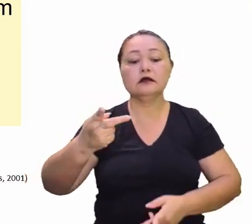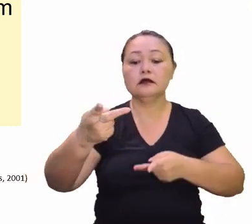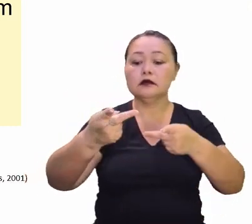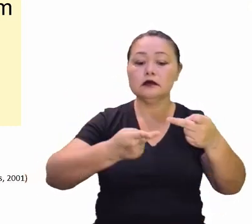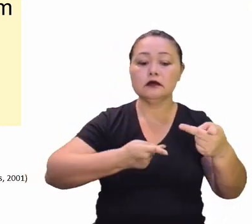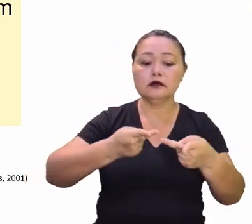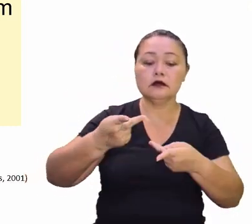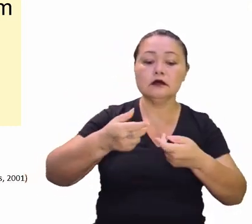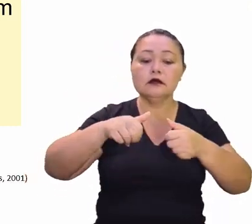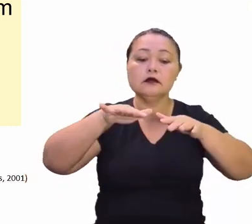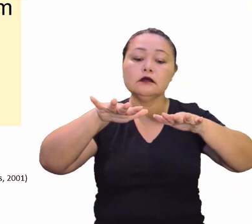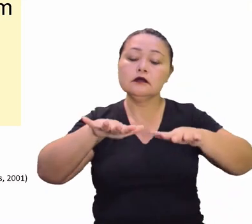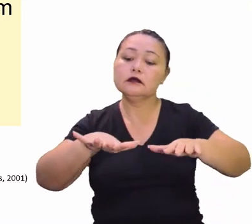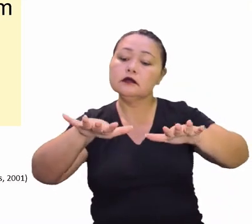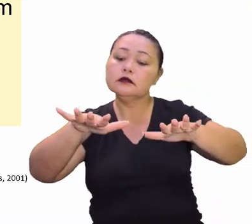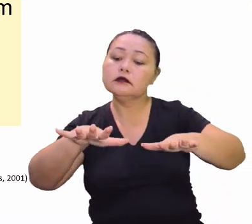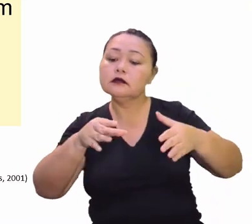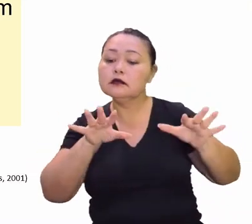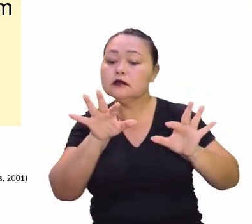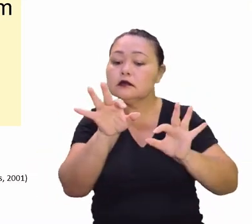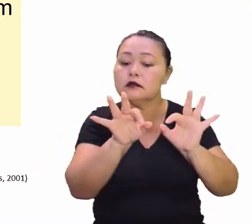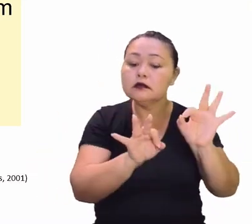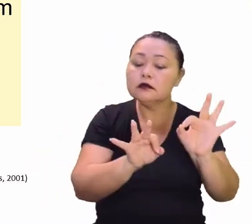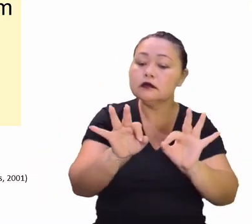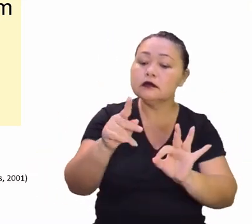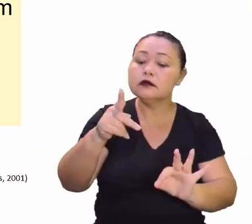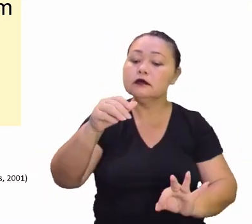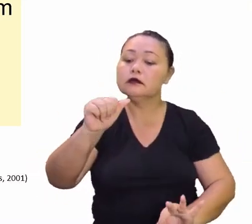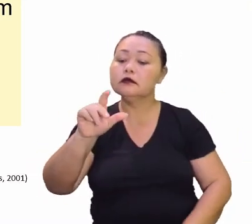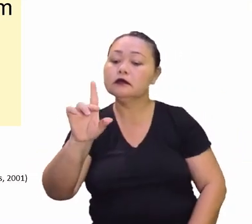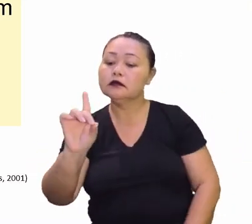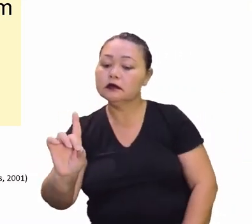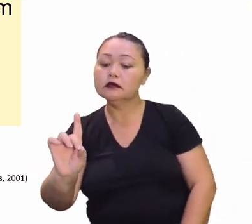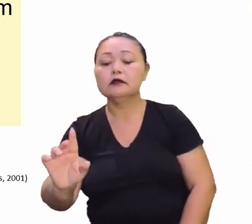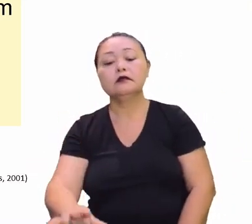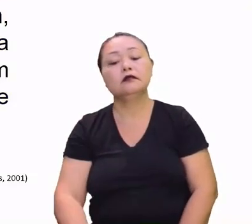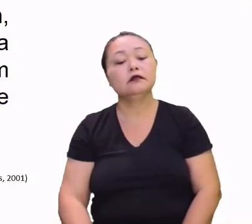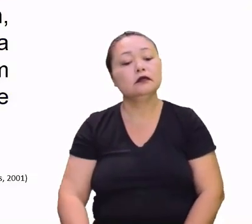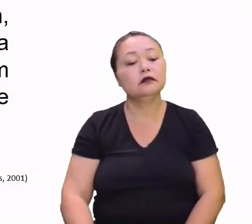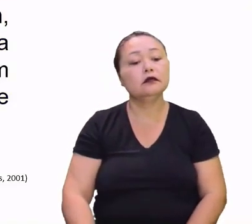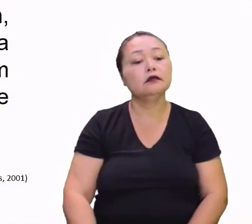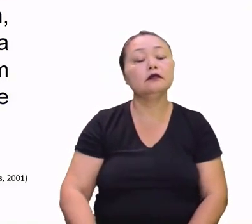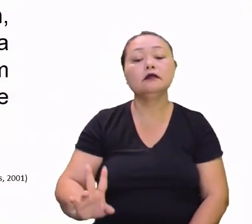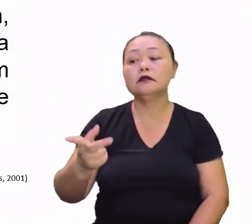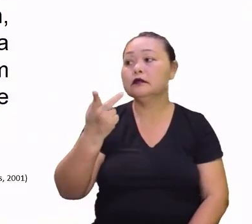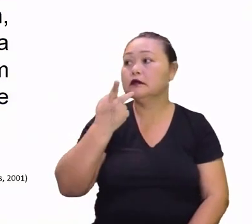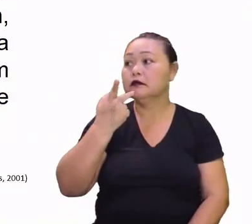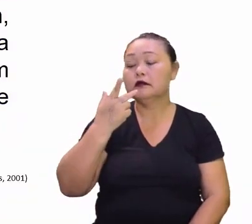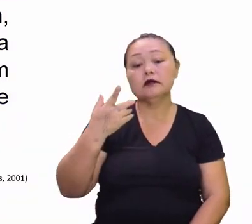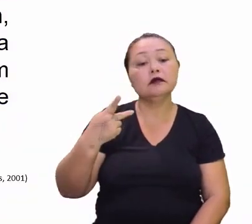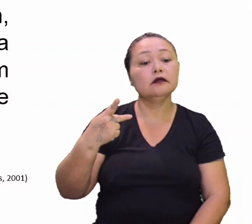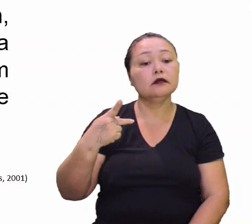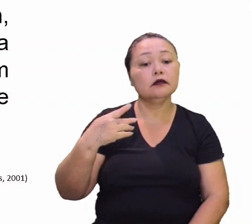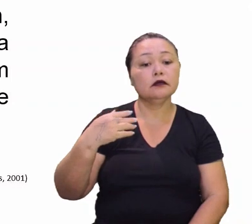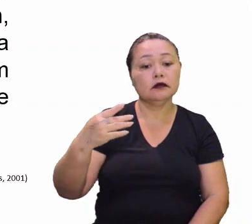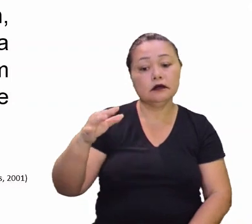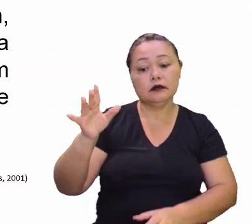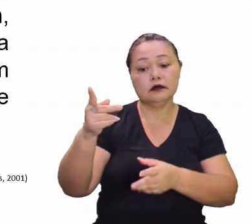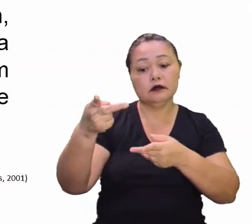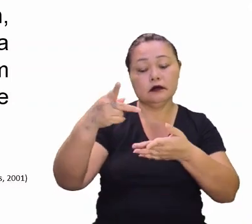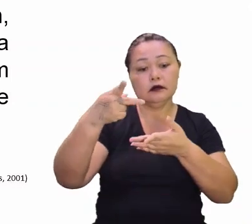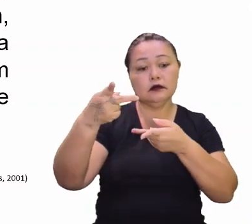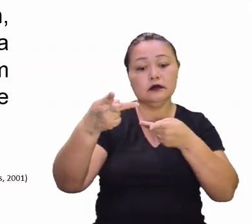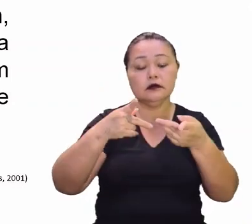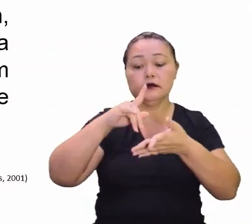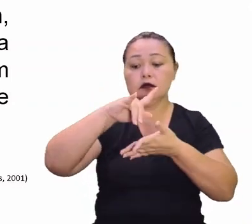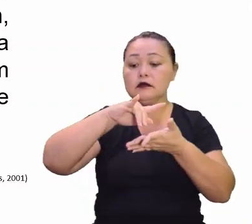os projetos de assentamento dirigido, o PAD. Muito bem. E aí a gente vai iniciar falando um pouco desses